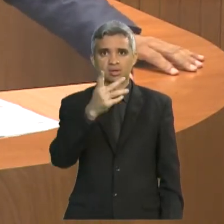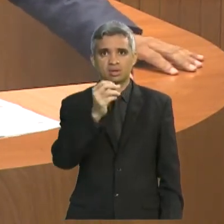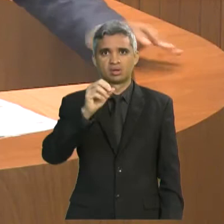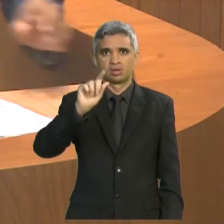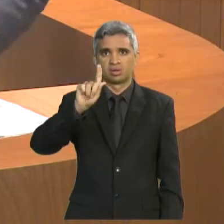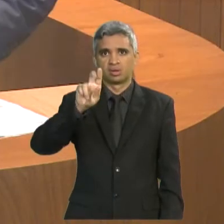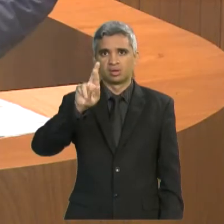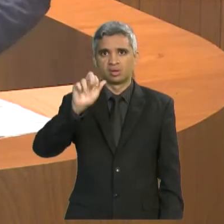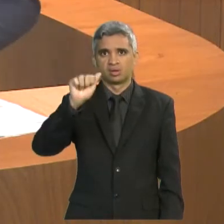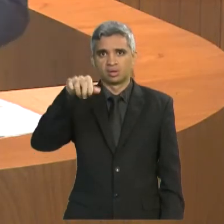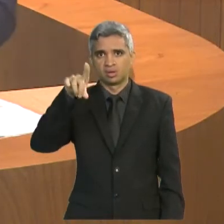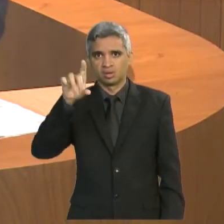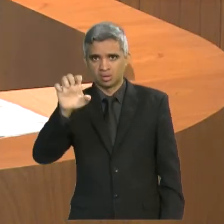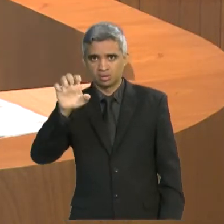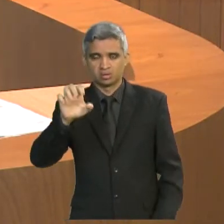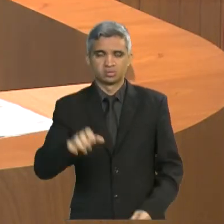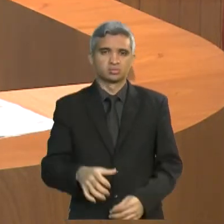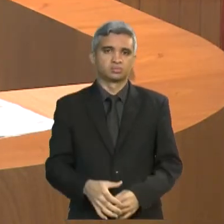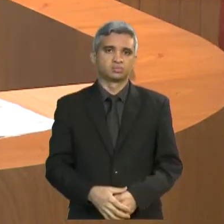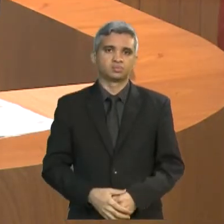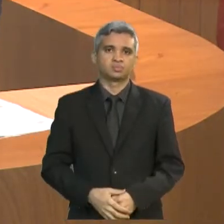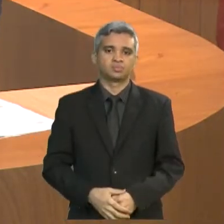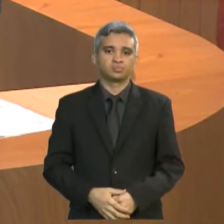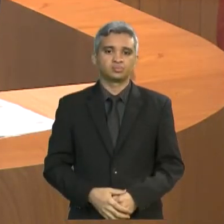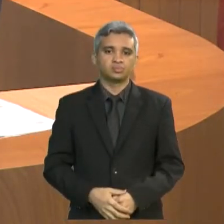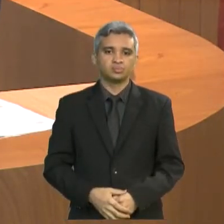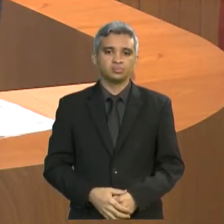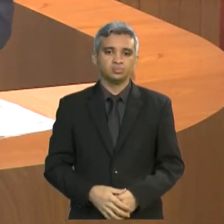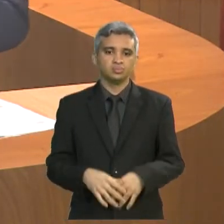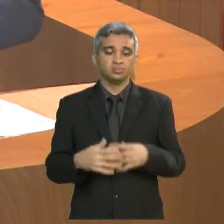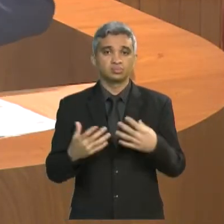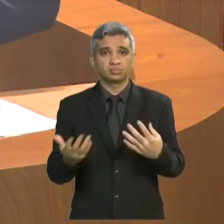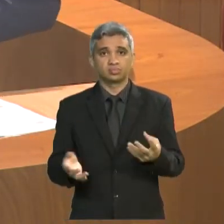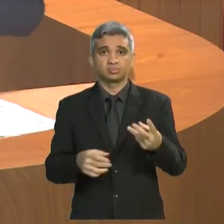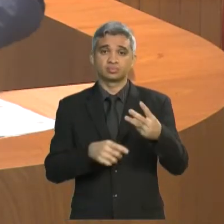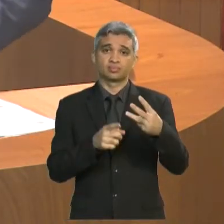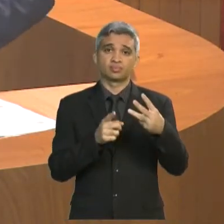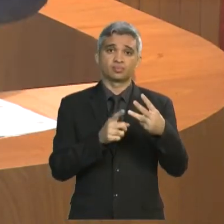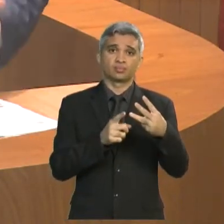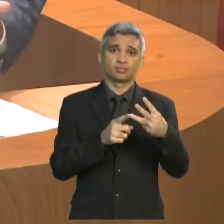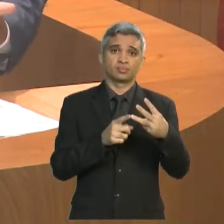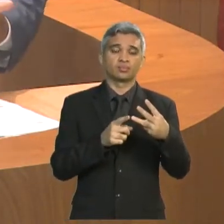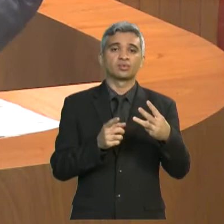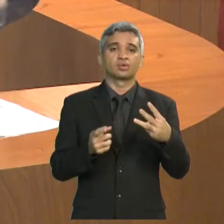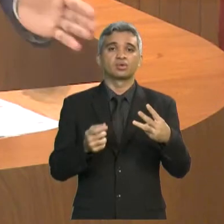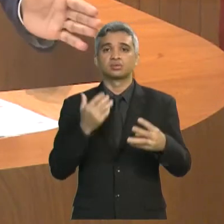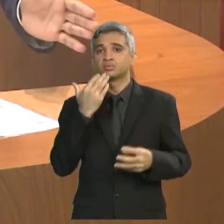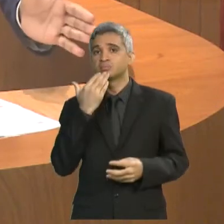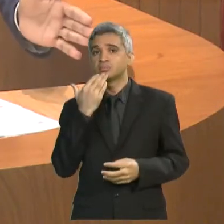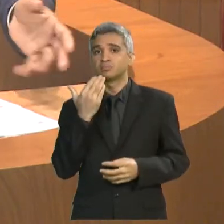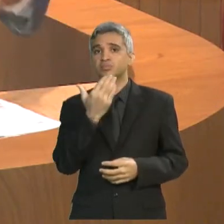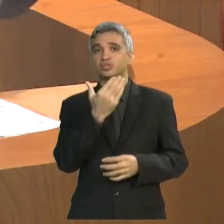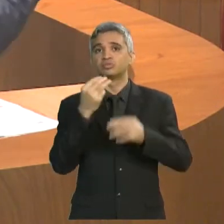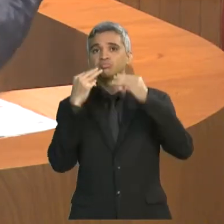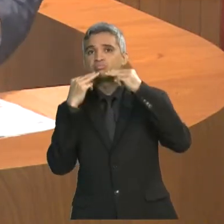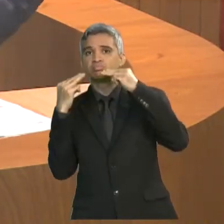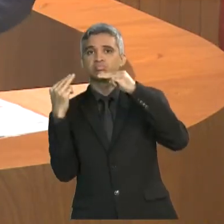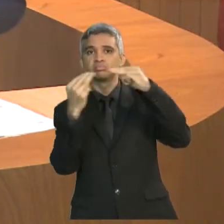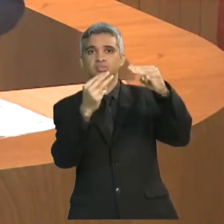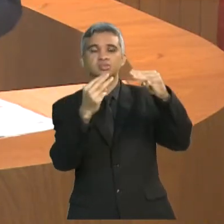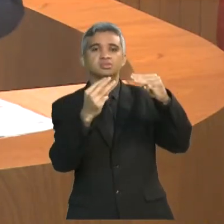o senhor presidente nós apresentamos um requerimento solicitando a bancada Federal todos os senadores